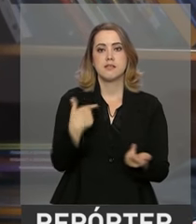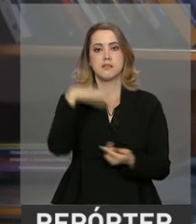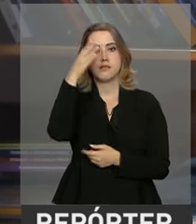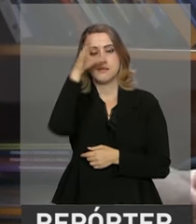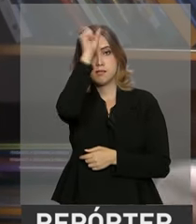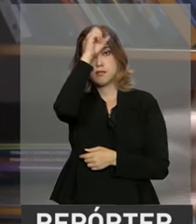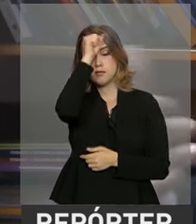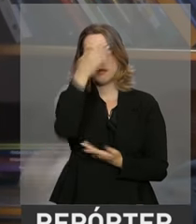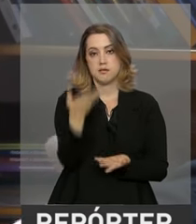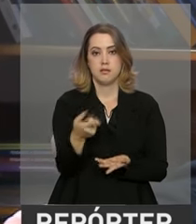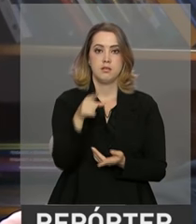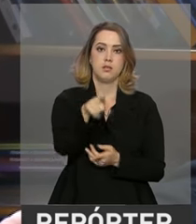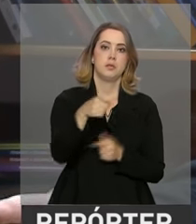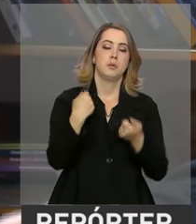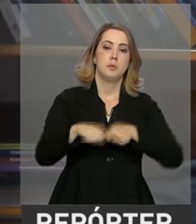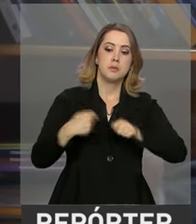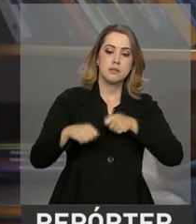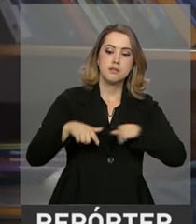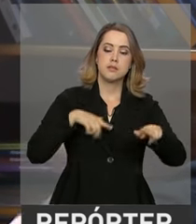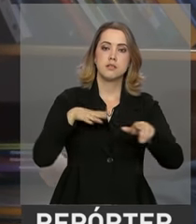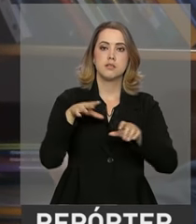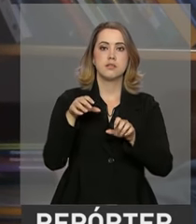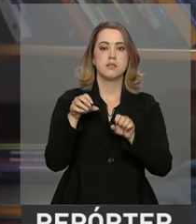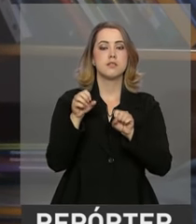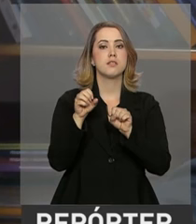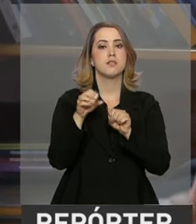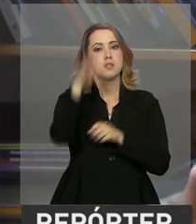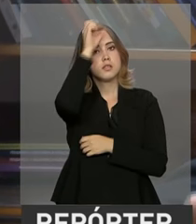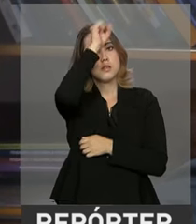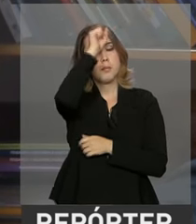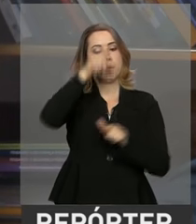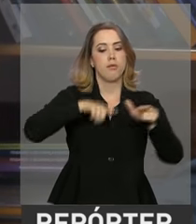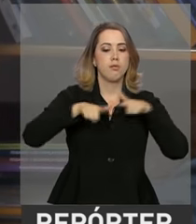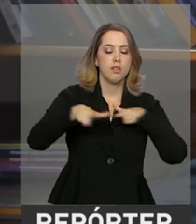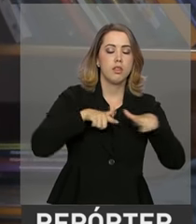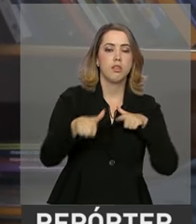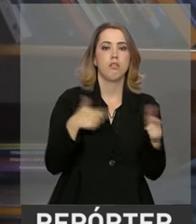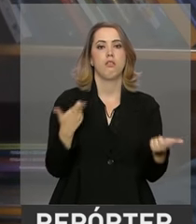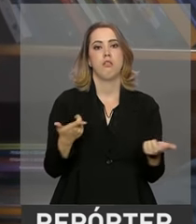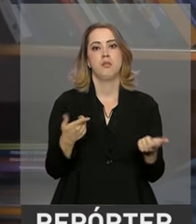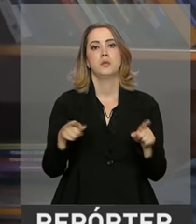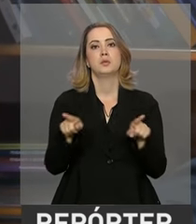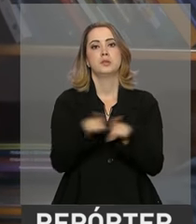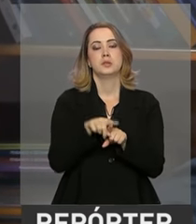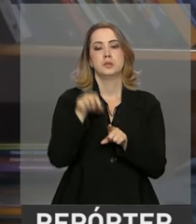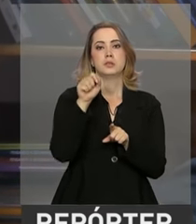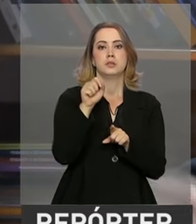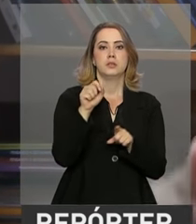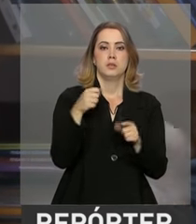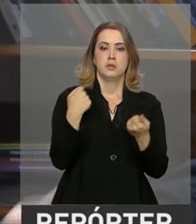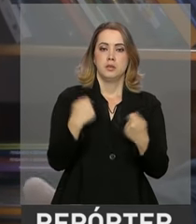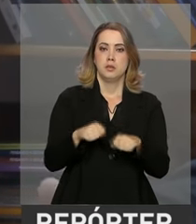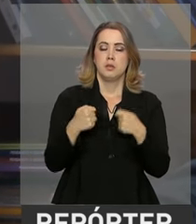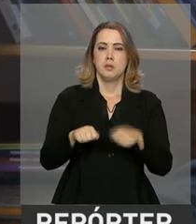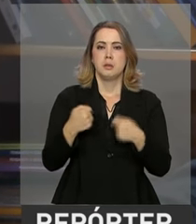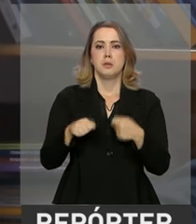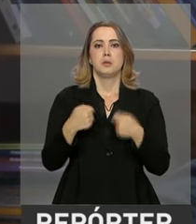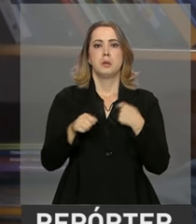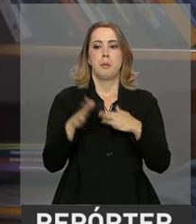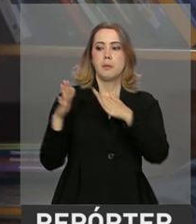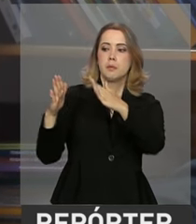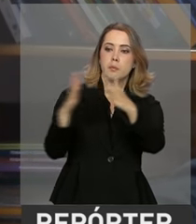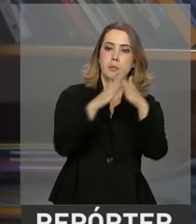brasileira. ele tem que ser profissionalizar em algum em alguma atividade para poder exercer um um emprego. Eh, ele tem que conseguir